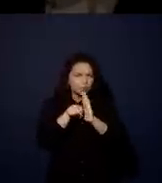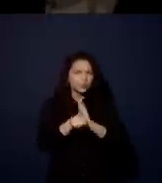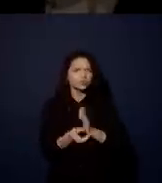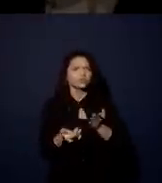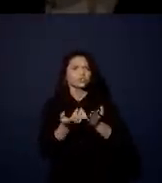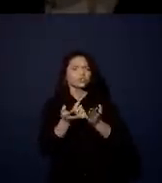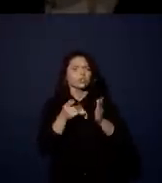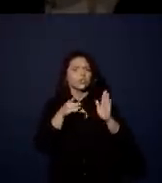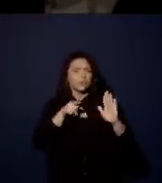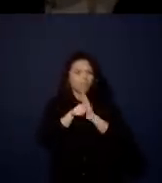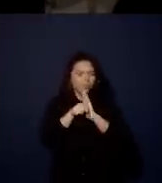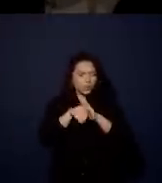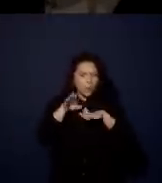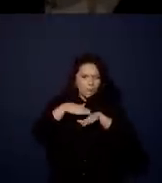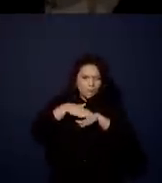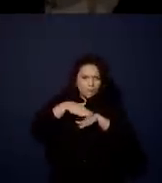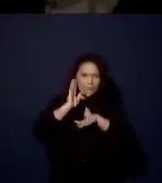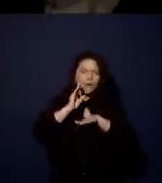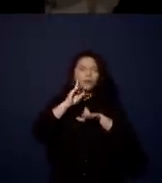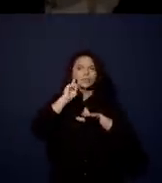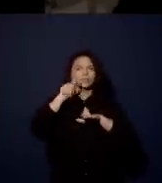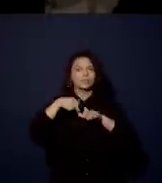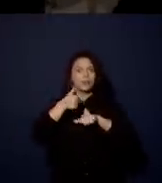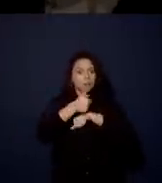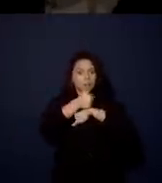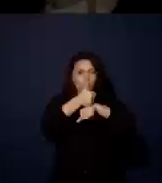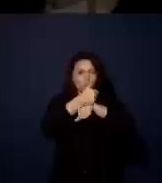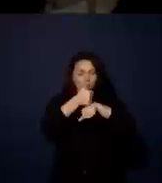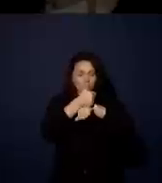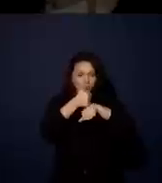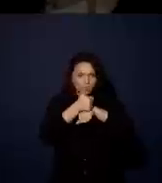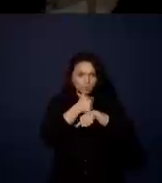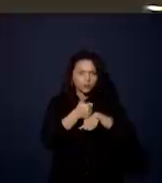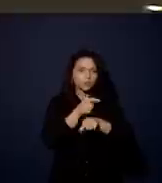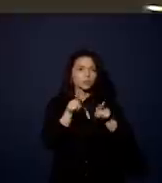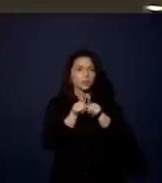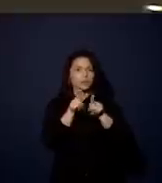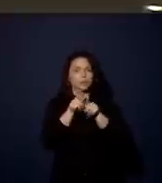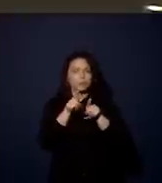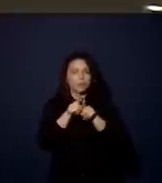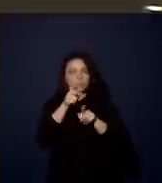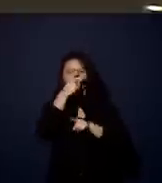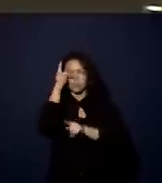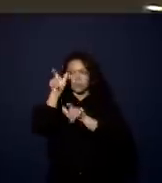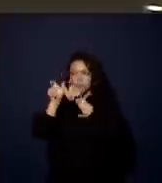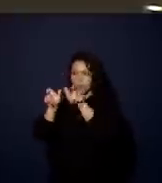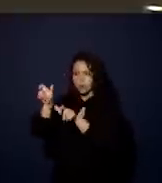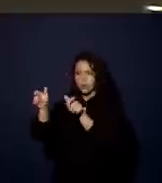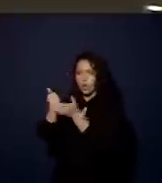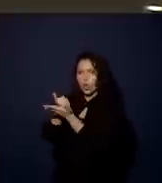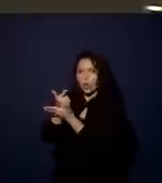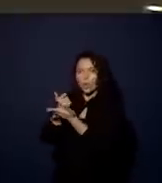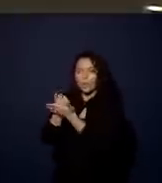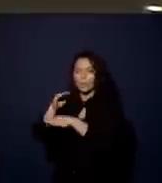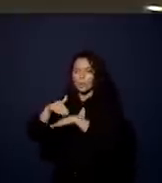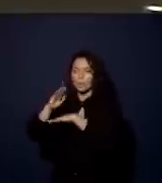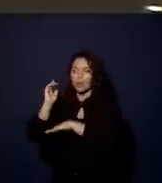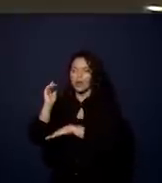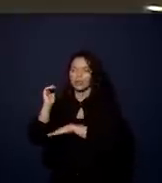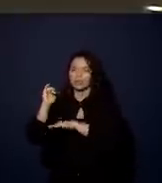categorias investindo mais em nível de serviço né E ao mesmo tempo consumidor comprando mais online Então queria escutar um pouco de